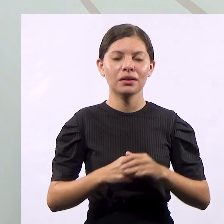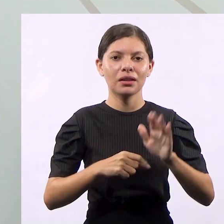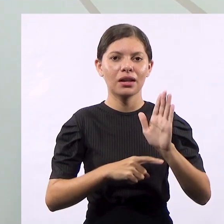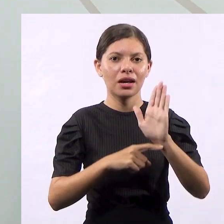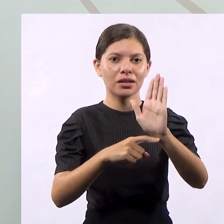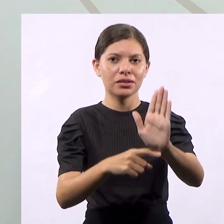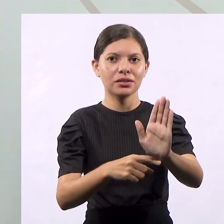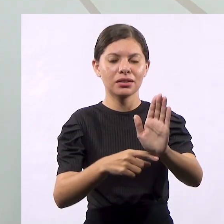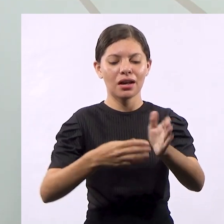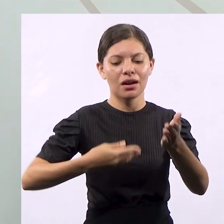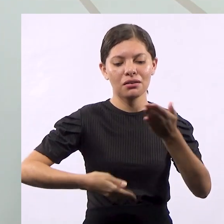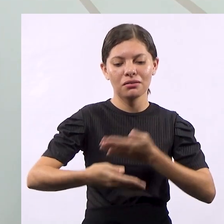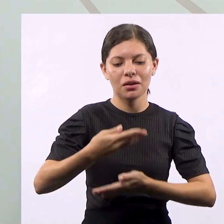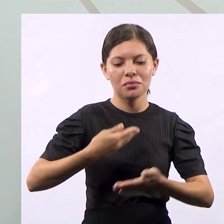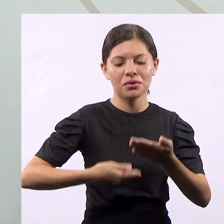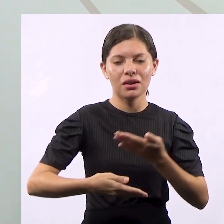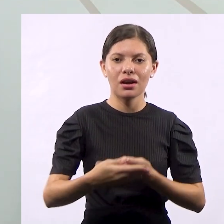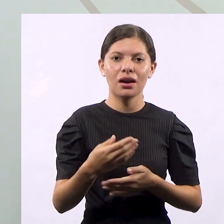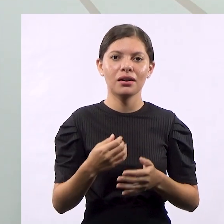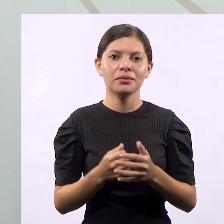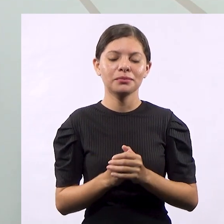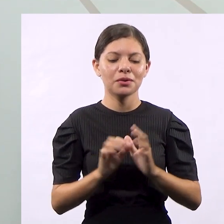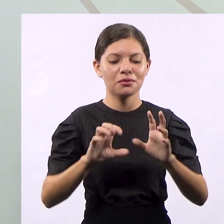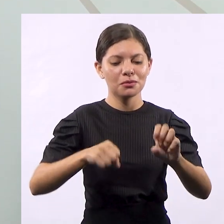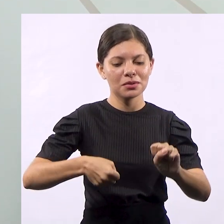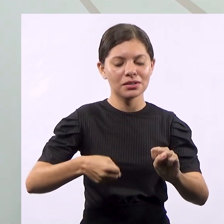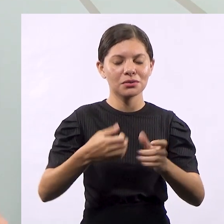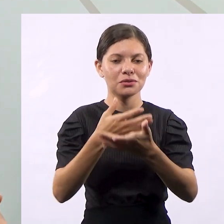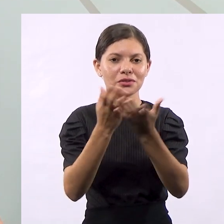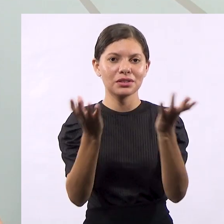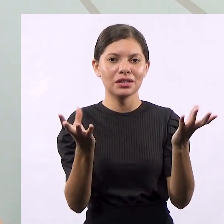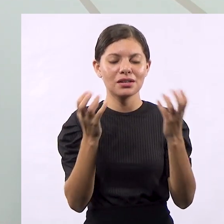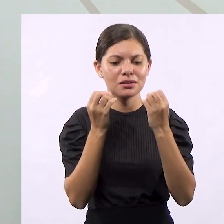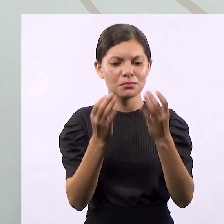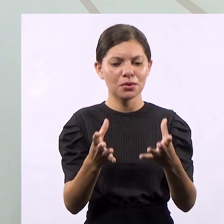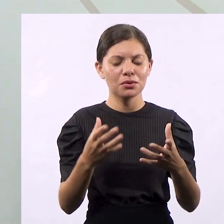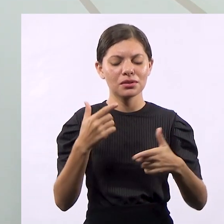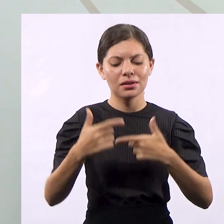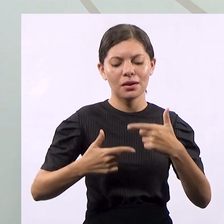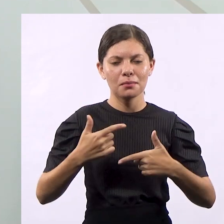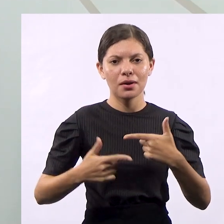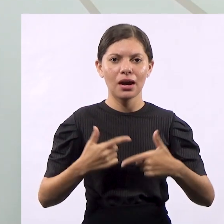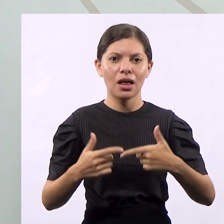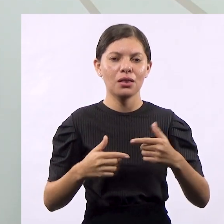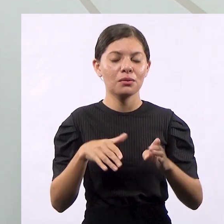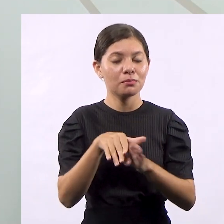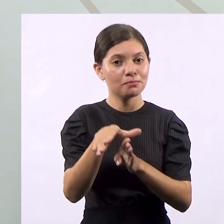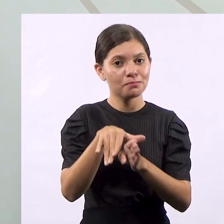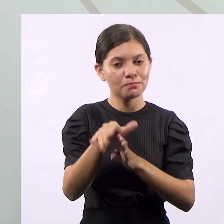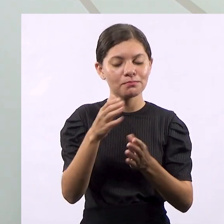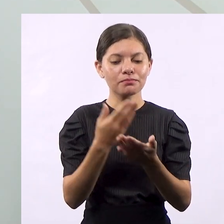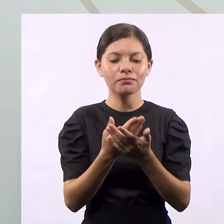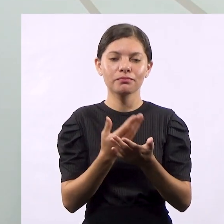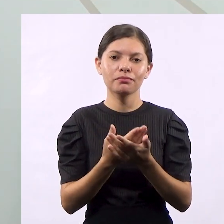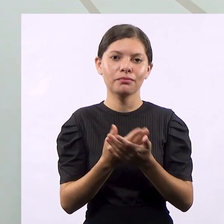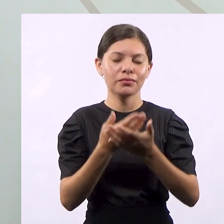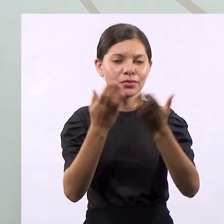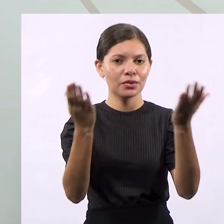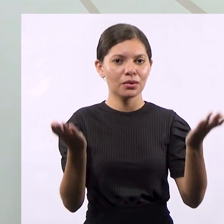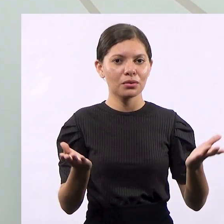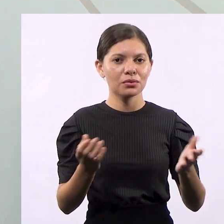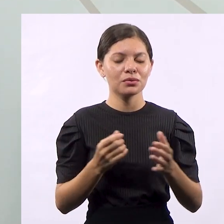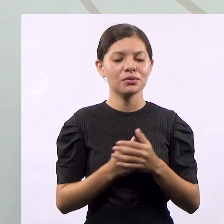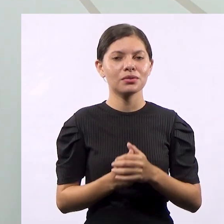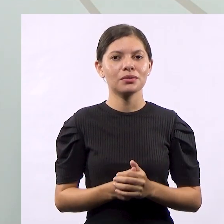poder contribuir e colaborar com a formação de vocês. Bom trabalho, estaremos nas nossas aulas